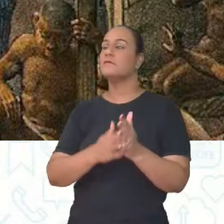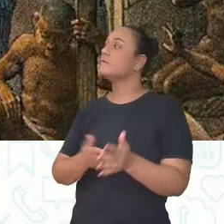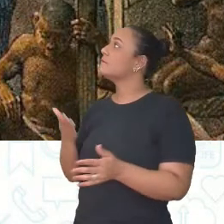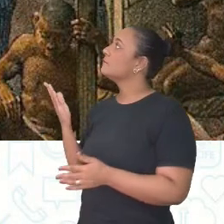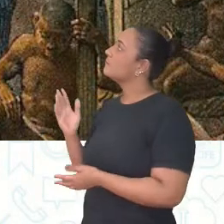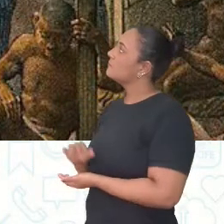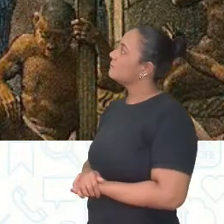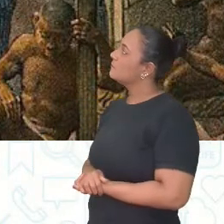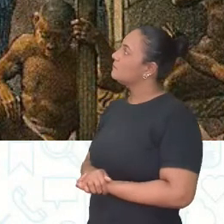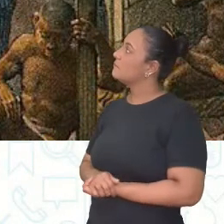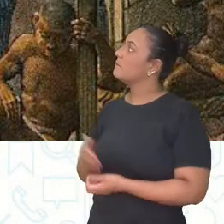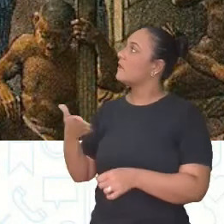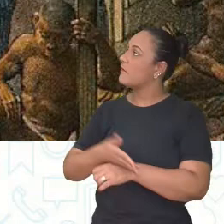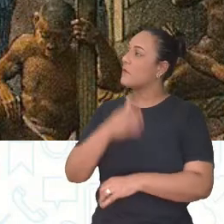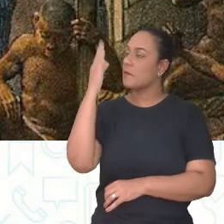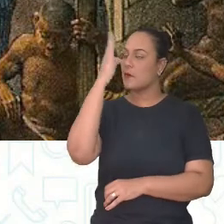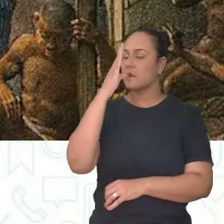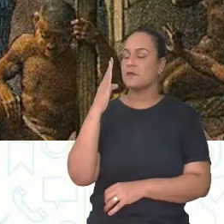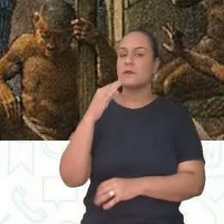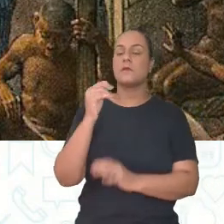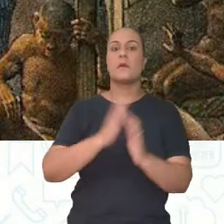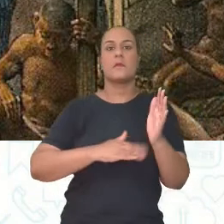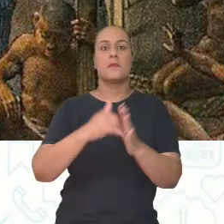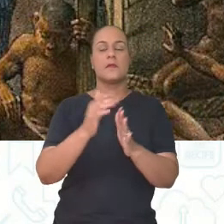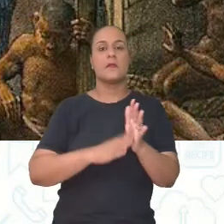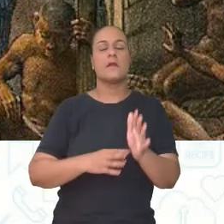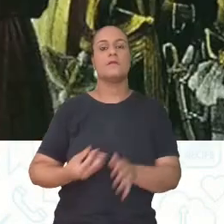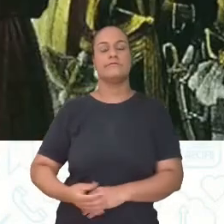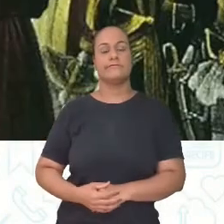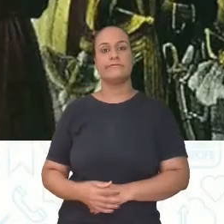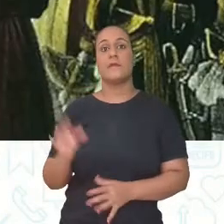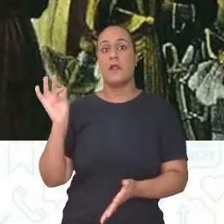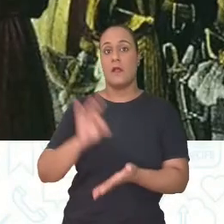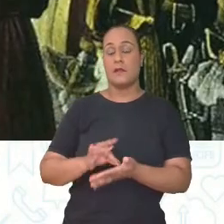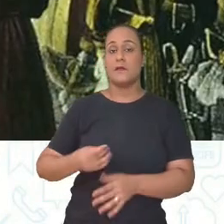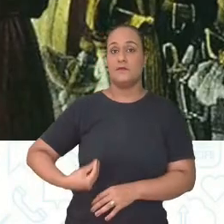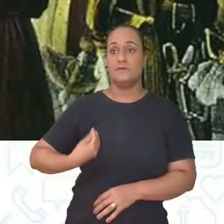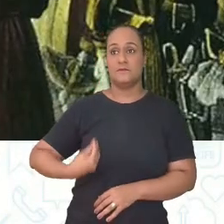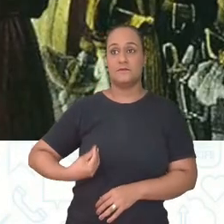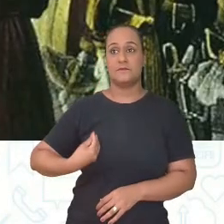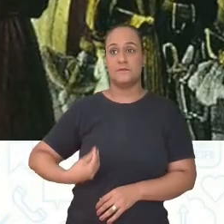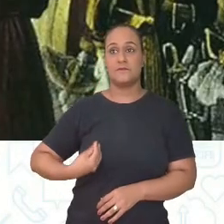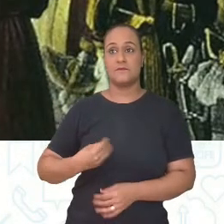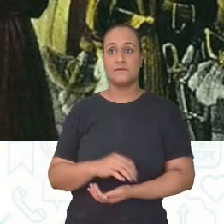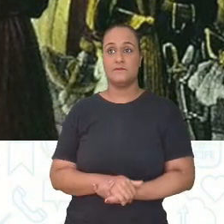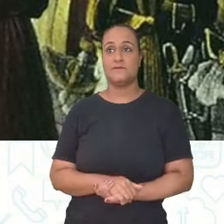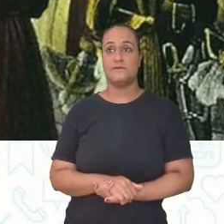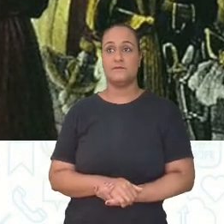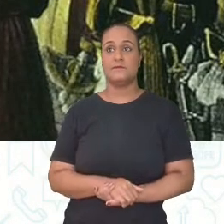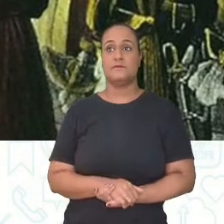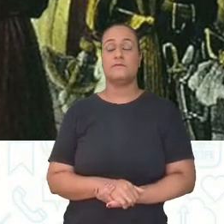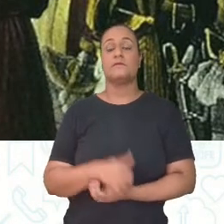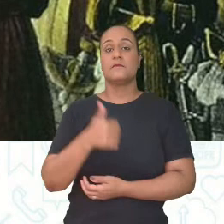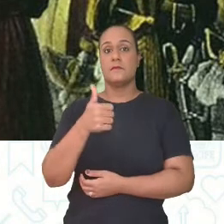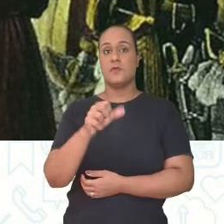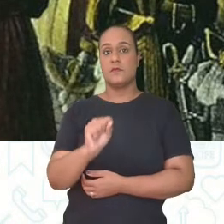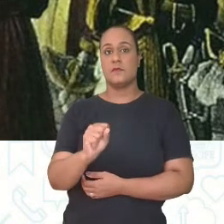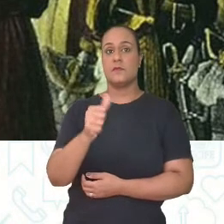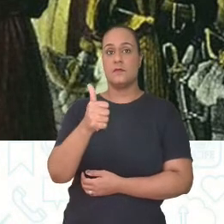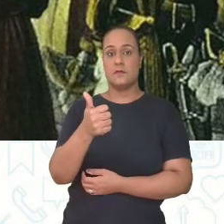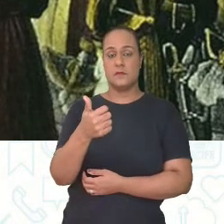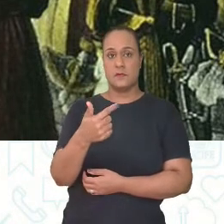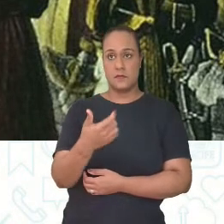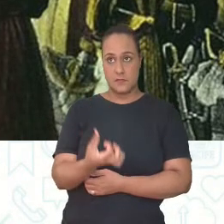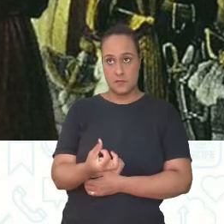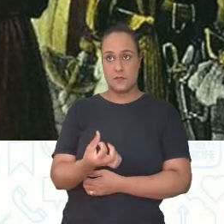para retratar, né, a realidade aí da época do Brasil. E olha aí, ó, em 1816,